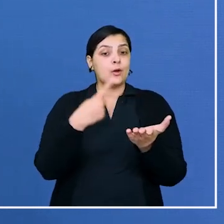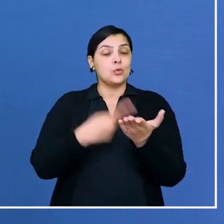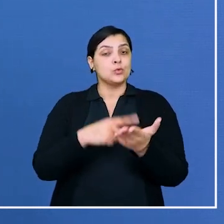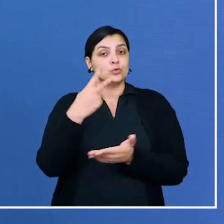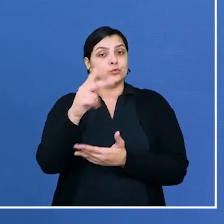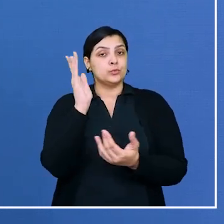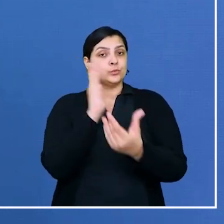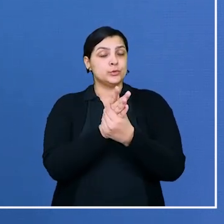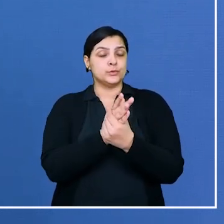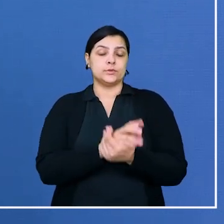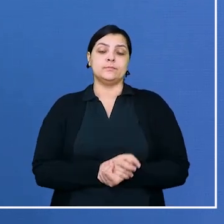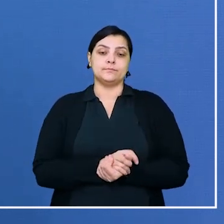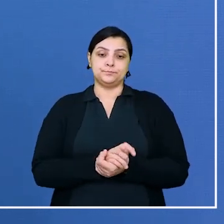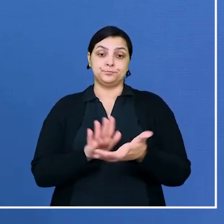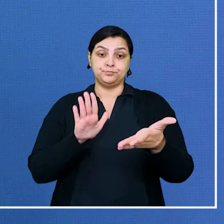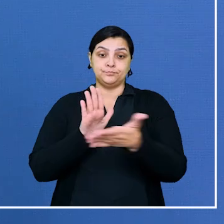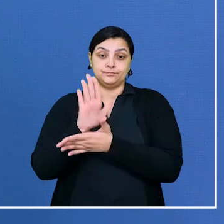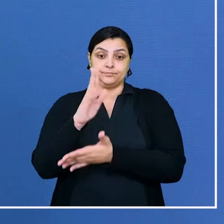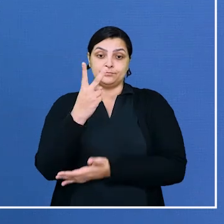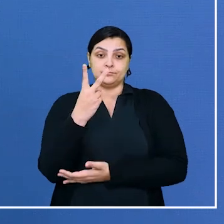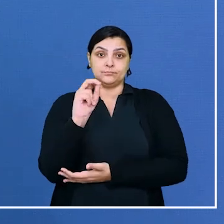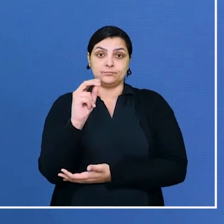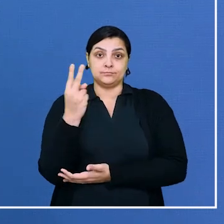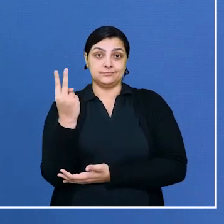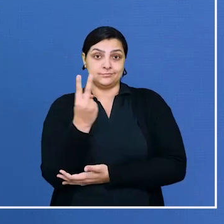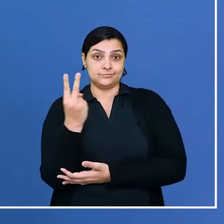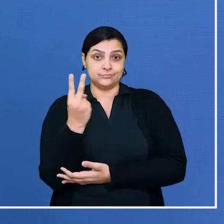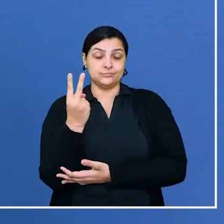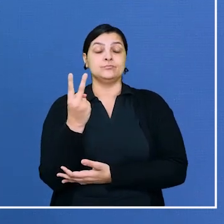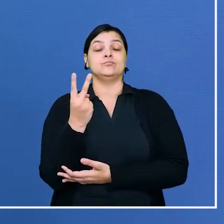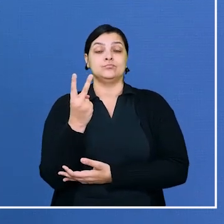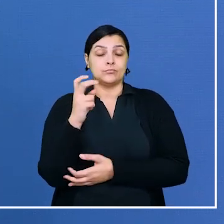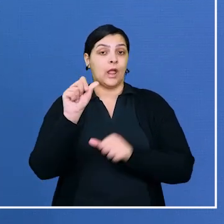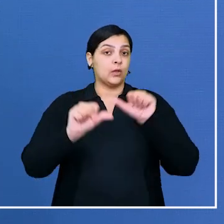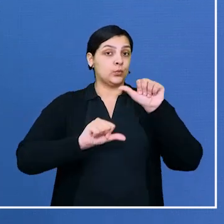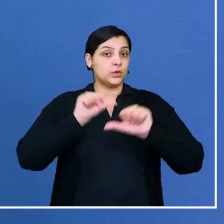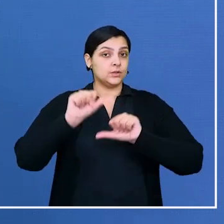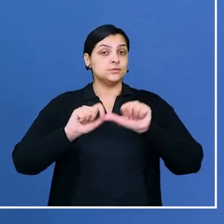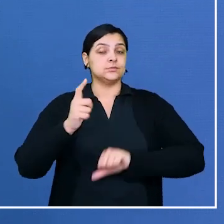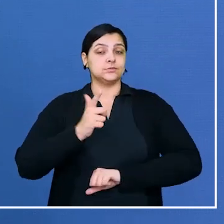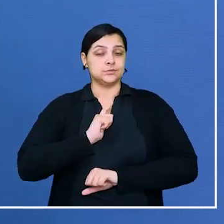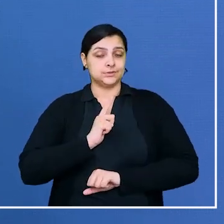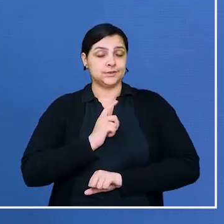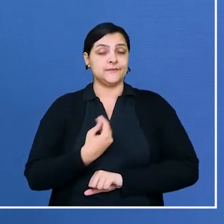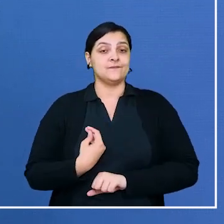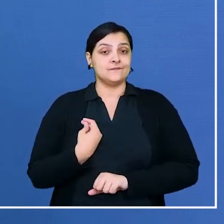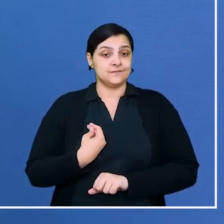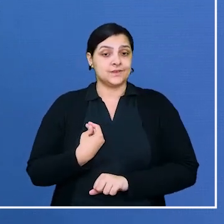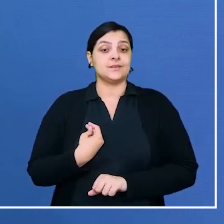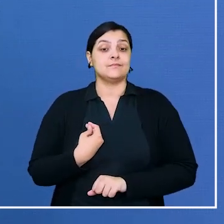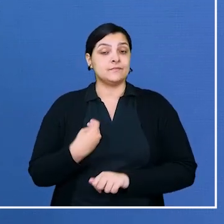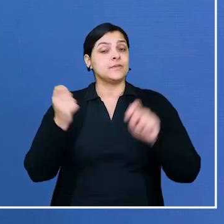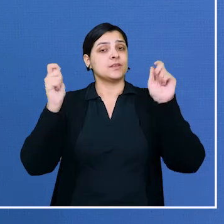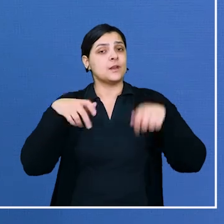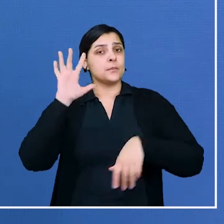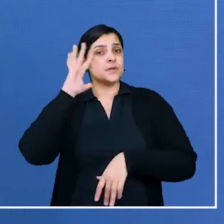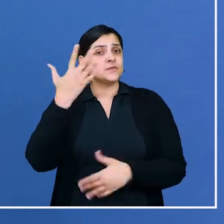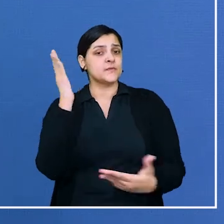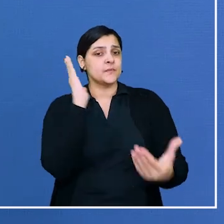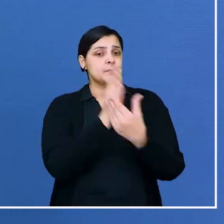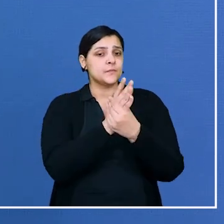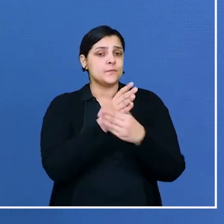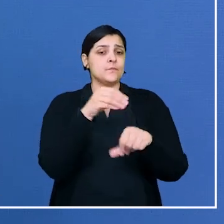seu processo. A publicação, lançada em 2022, passou por atualizações e mostra como é possível solucionar